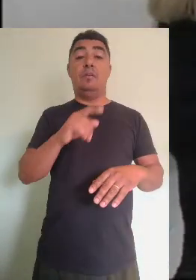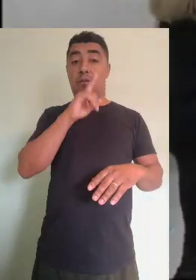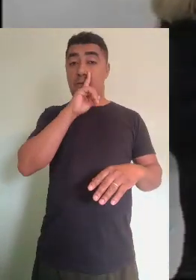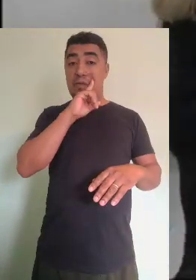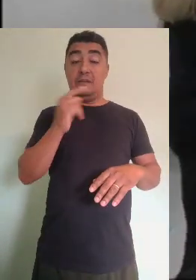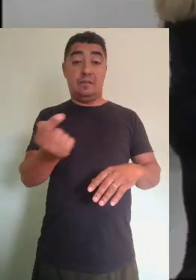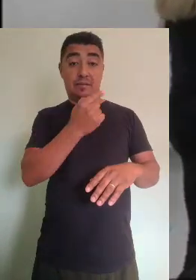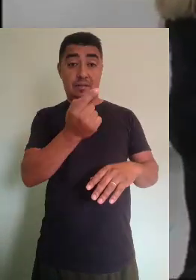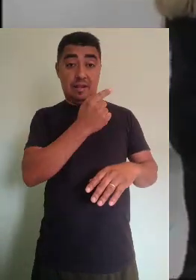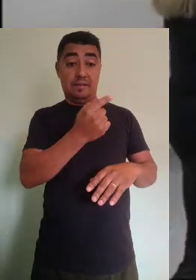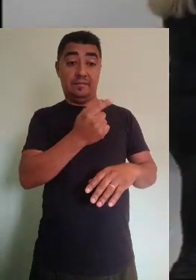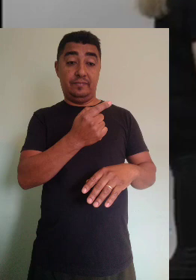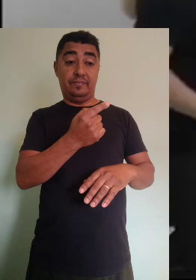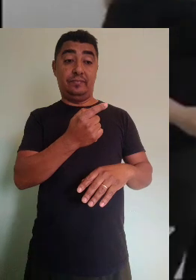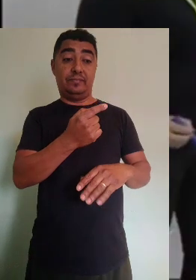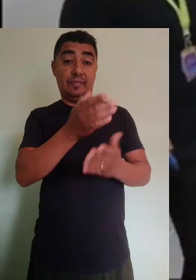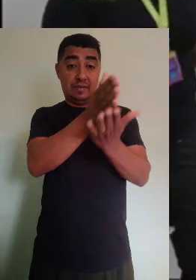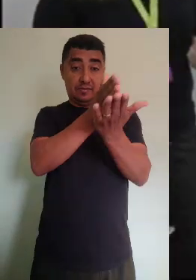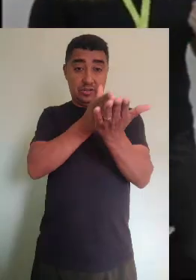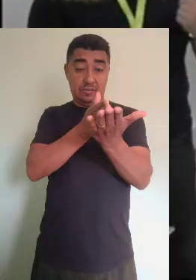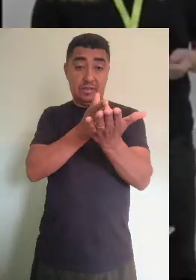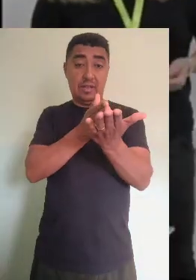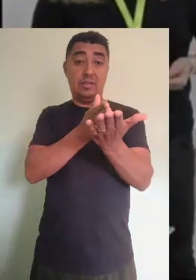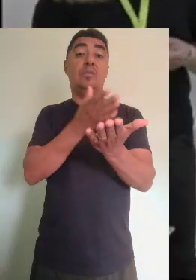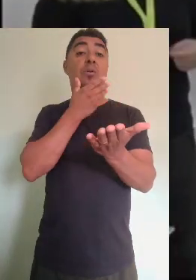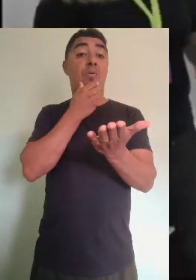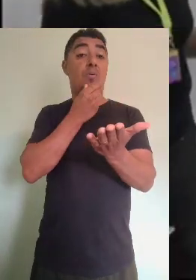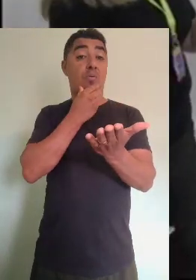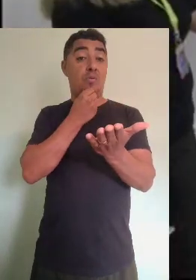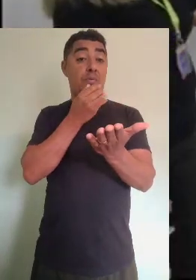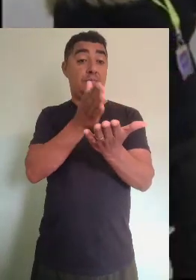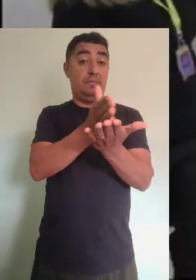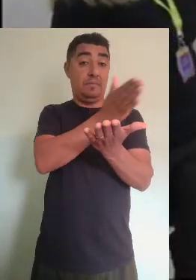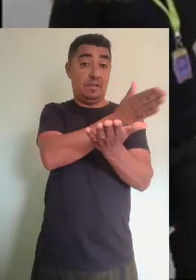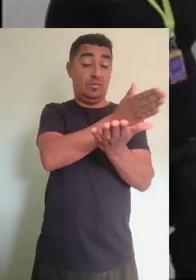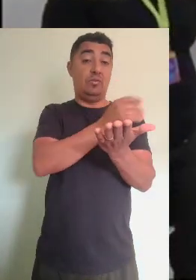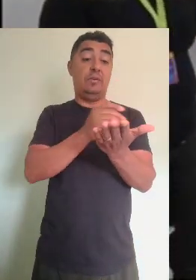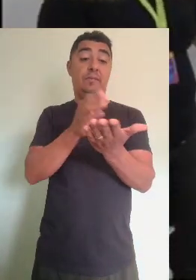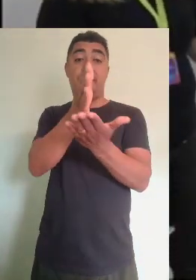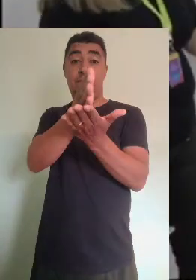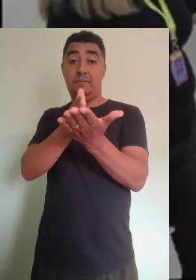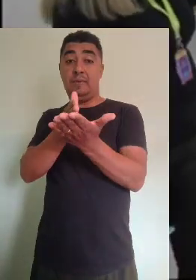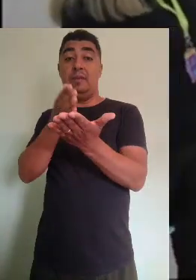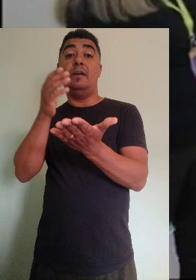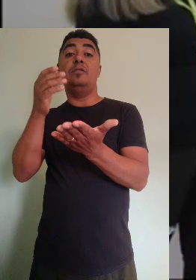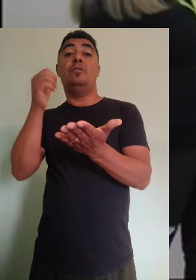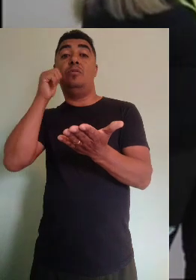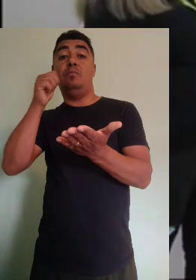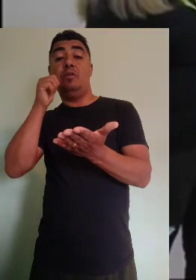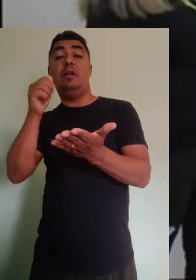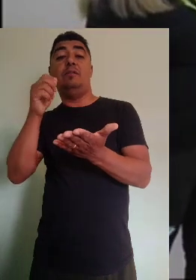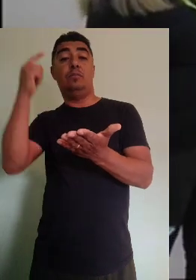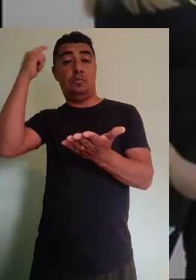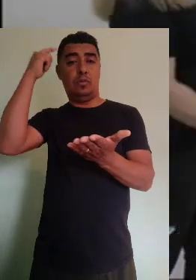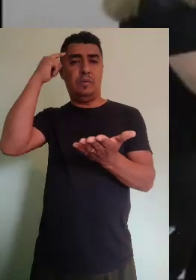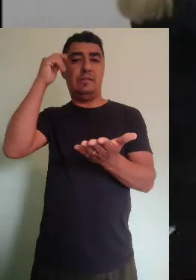essa parte aqui já não tinha. E para ter direitos políticos, tinha que, além de ser homem, tinha que ter mais